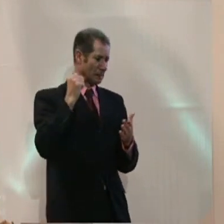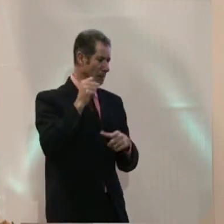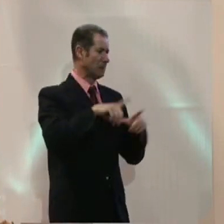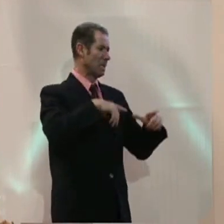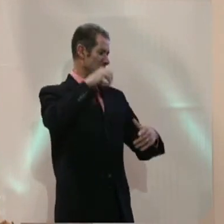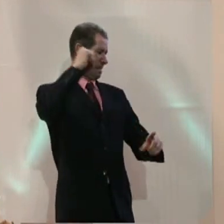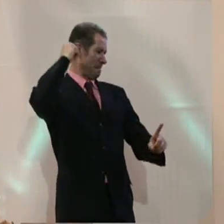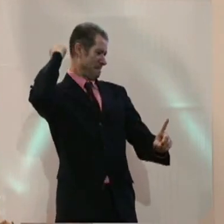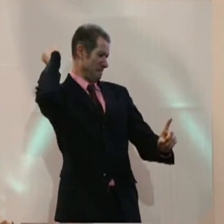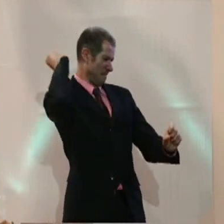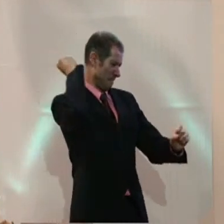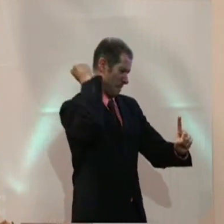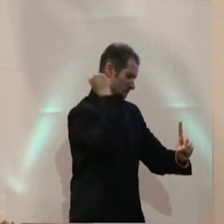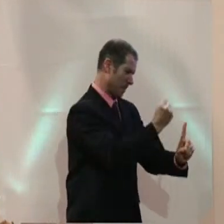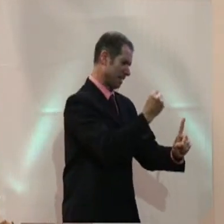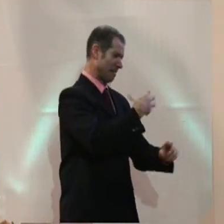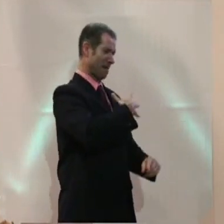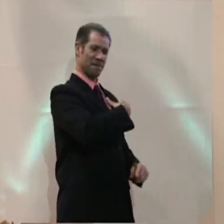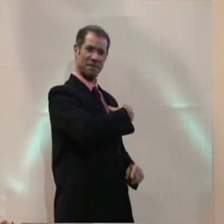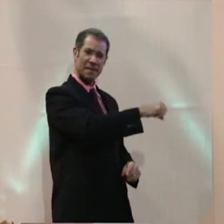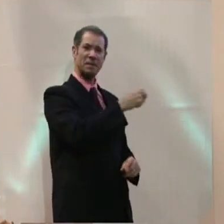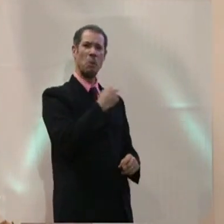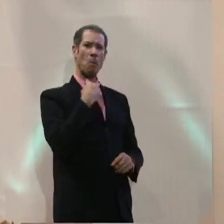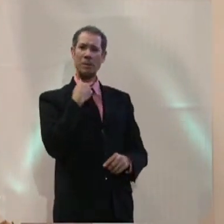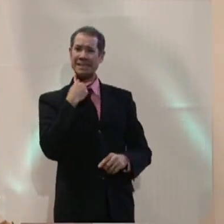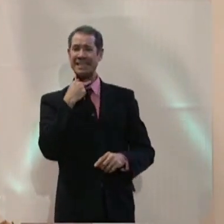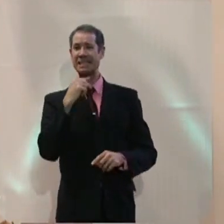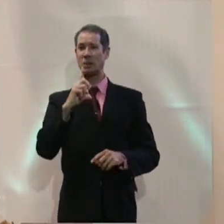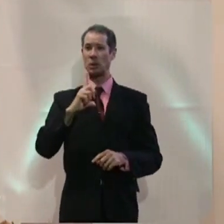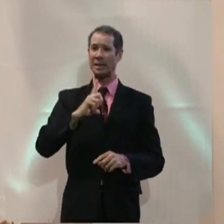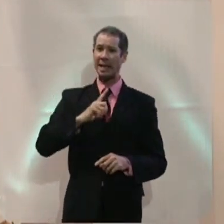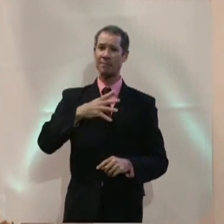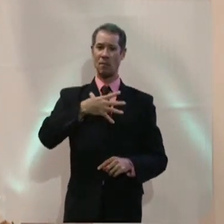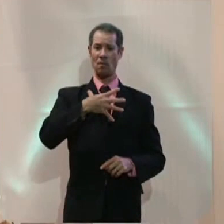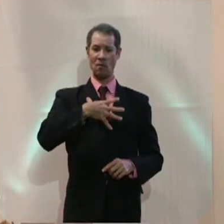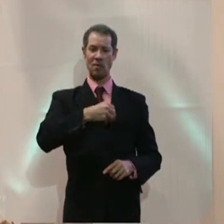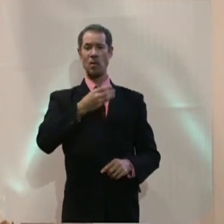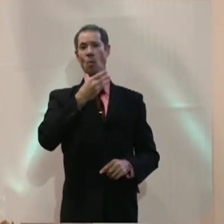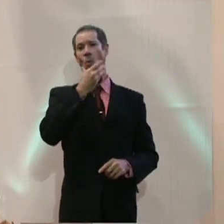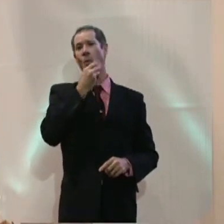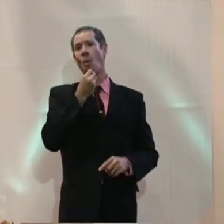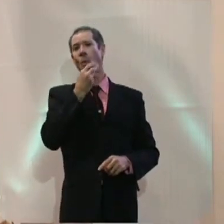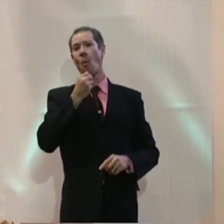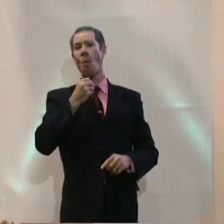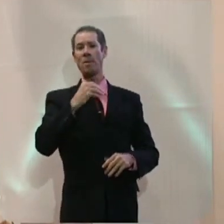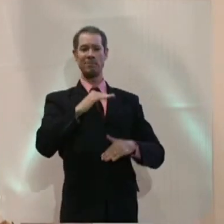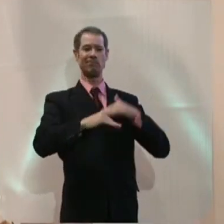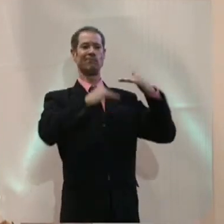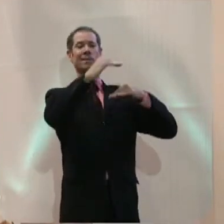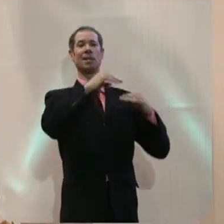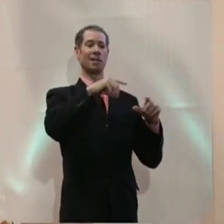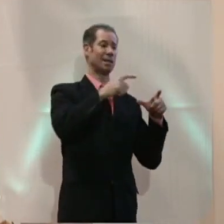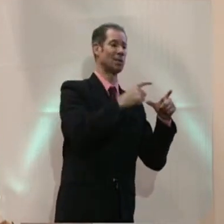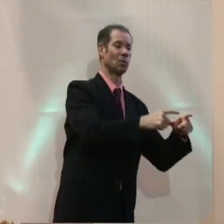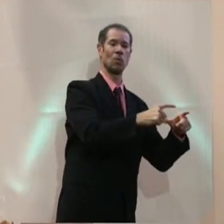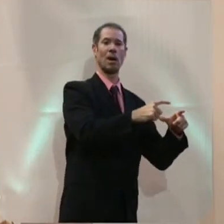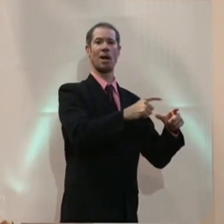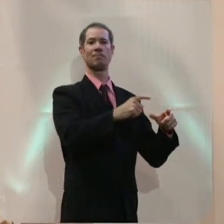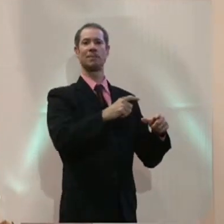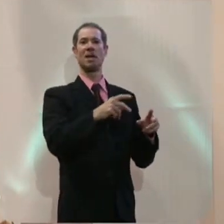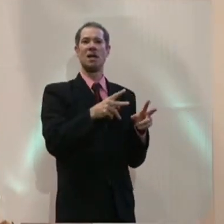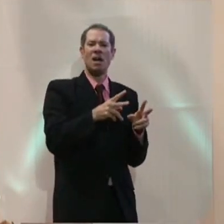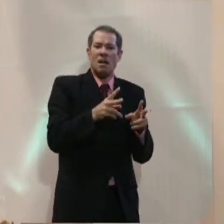que matavam os seus filhos para que eles não pudessem ter filhos homens e crescessem na terra. Eles só